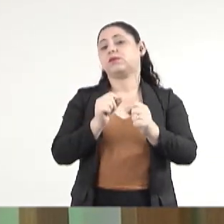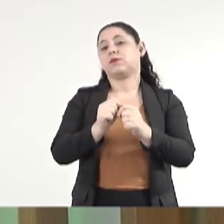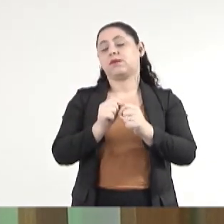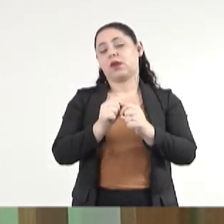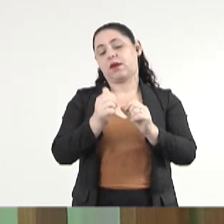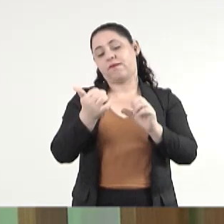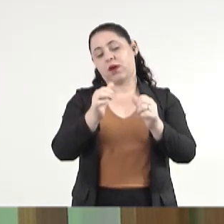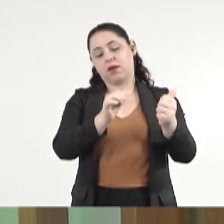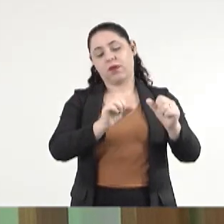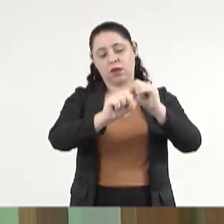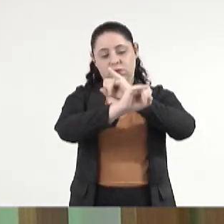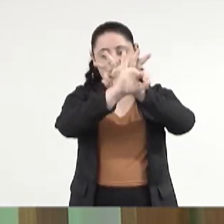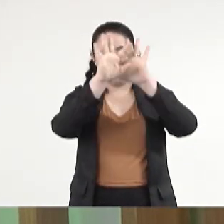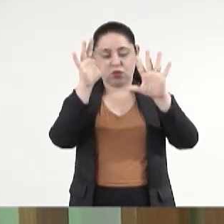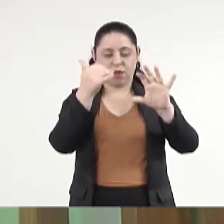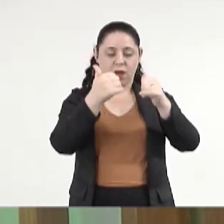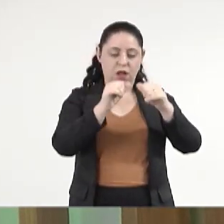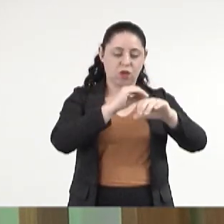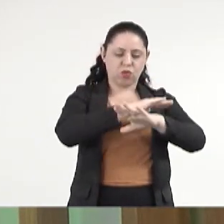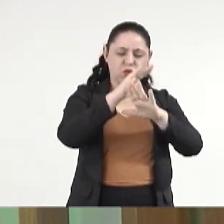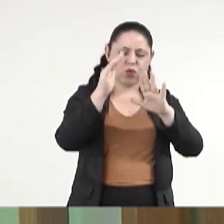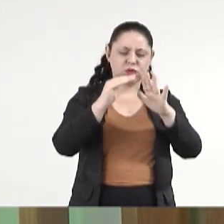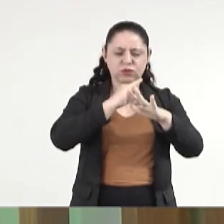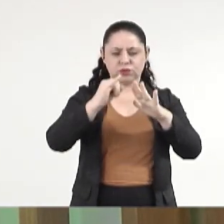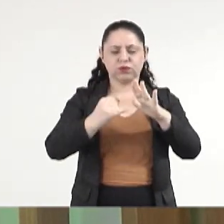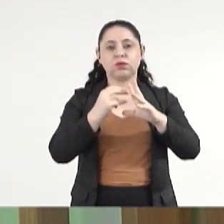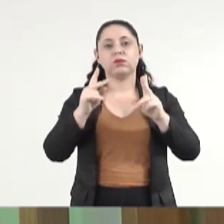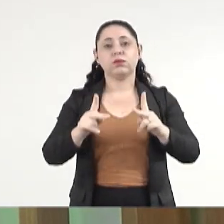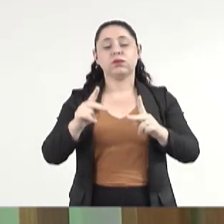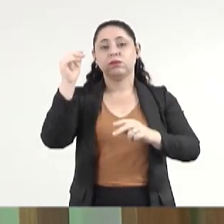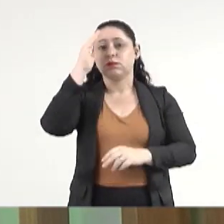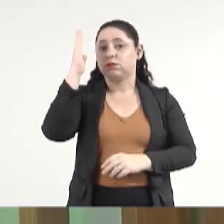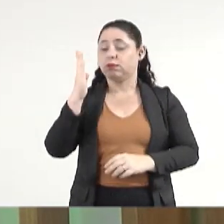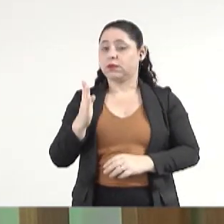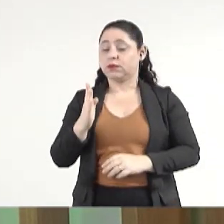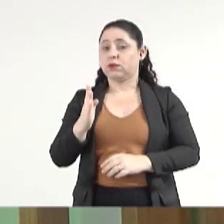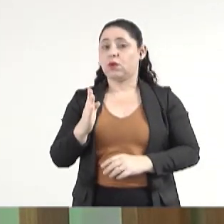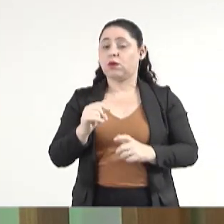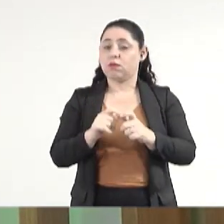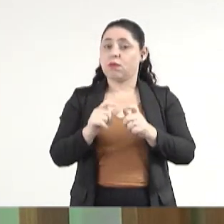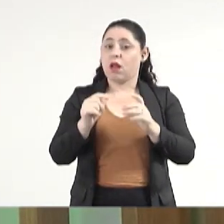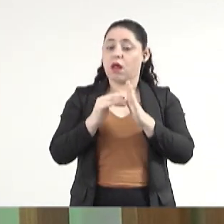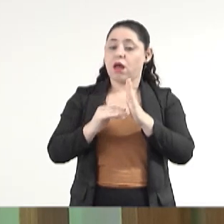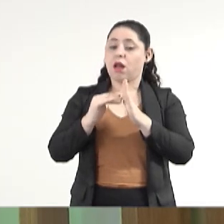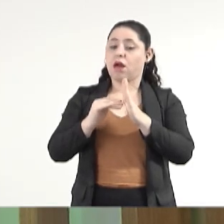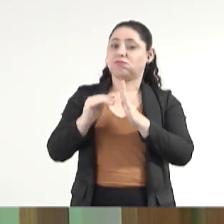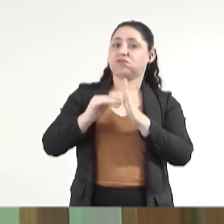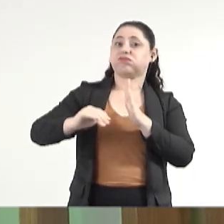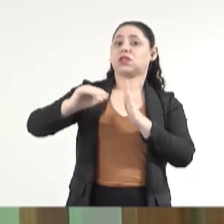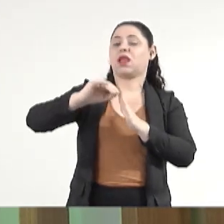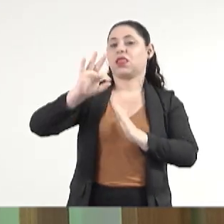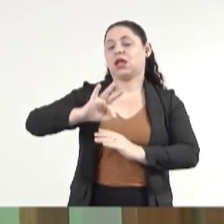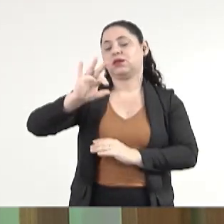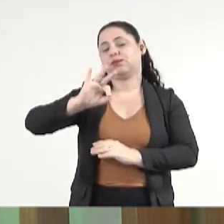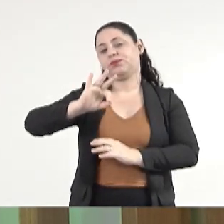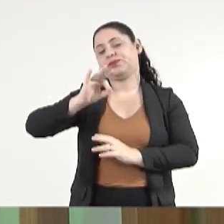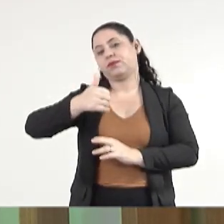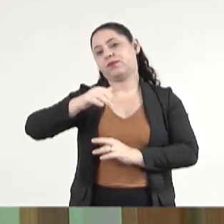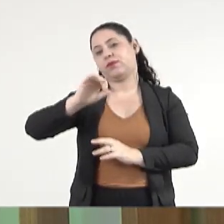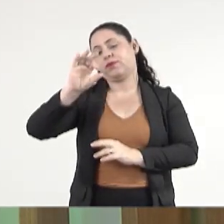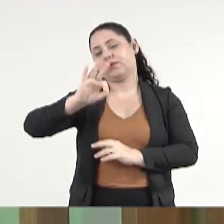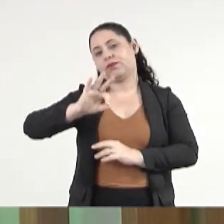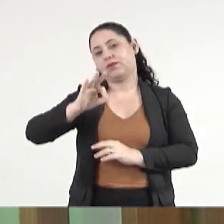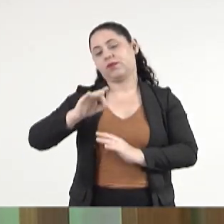a transparência de praticamente todos os órgãos públicos brasileiros e aumentou em quase 10% a nota